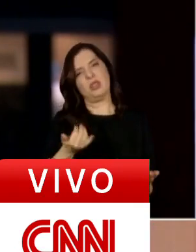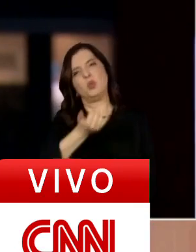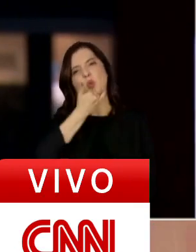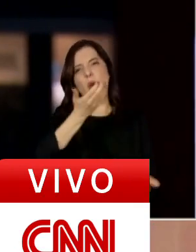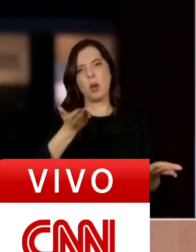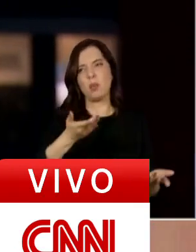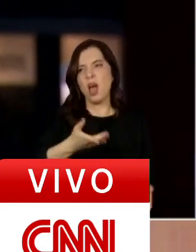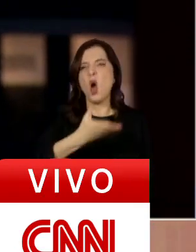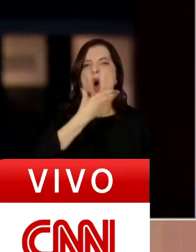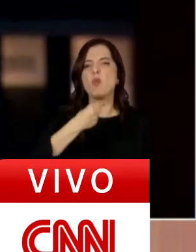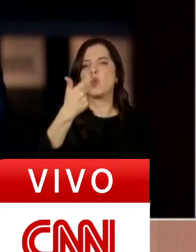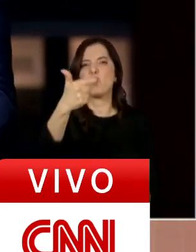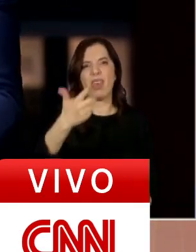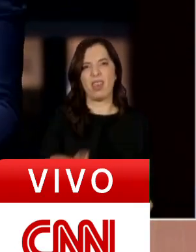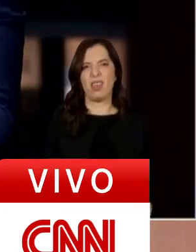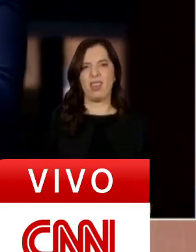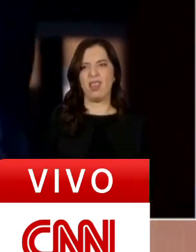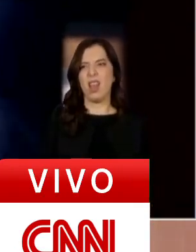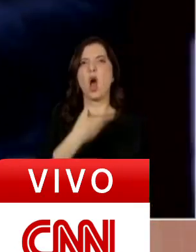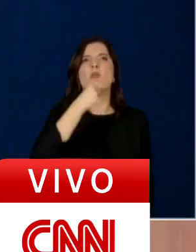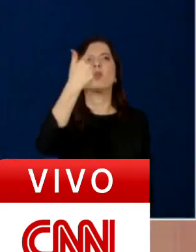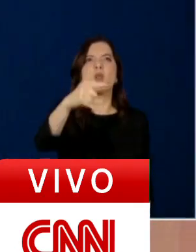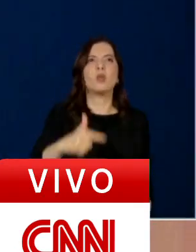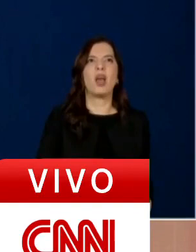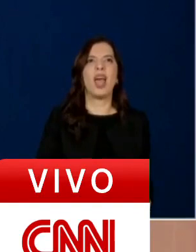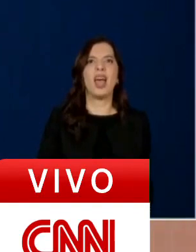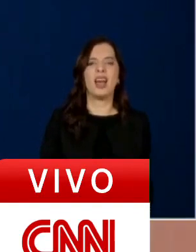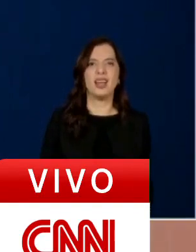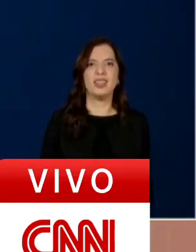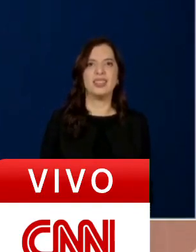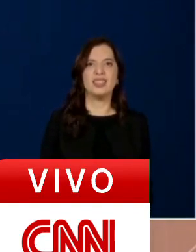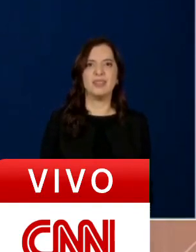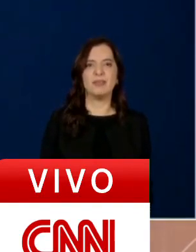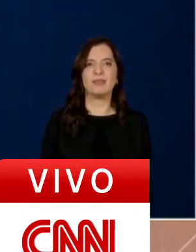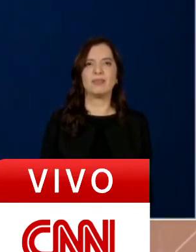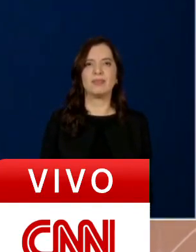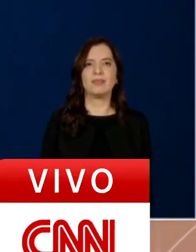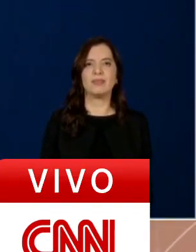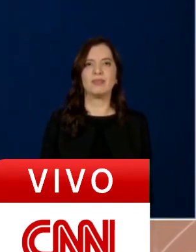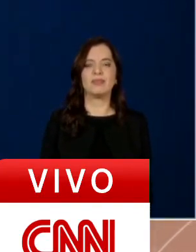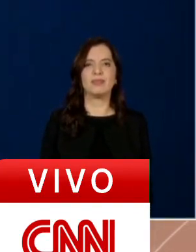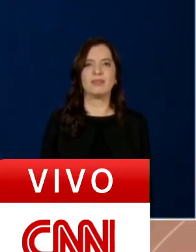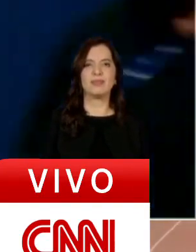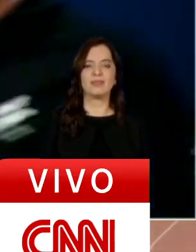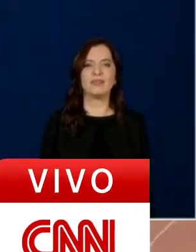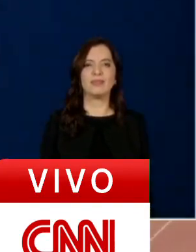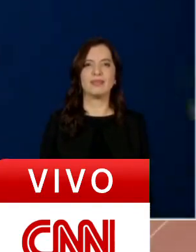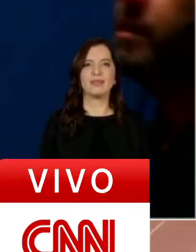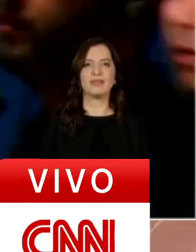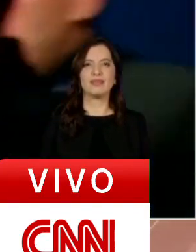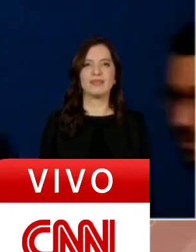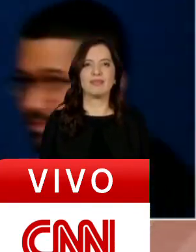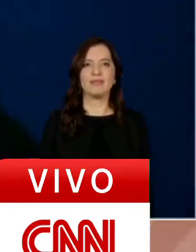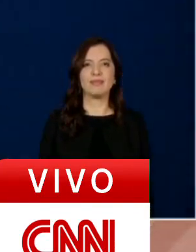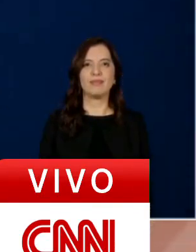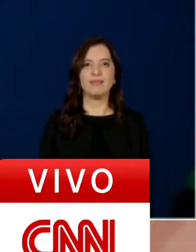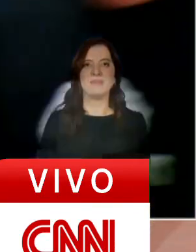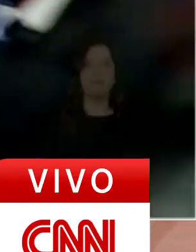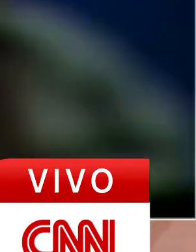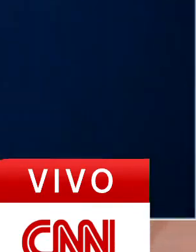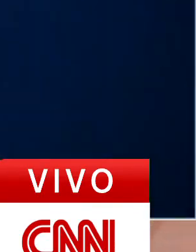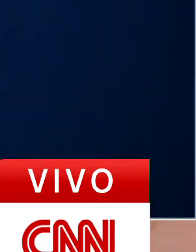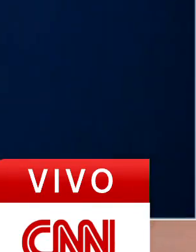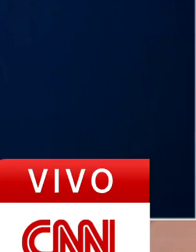que tem as redes sociais do Pablo Marçal e dessa viralização da campanha eleitoral engajamento que